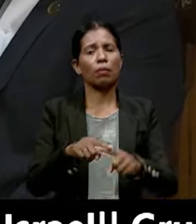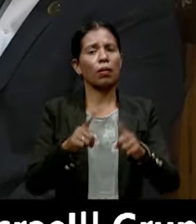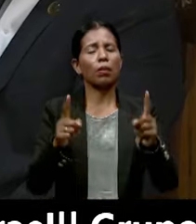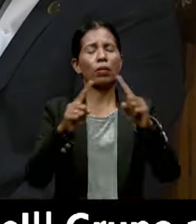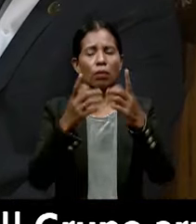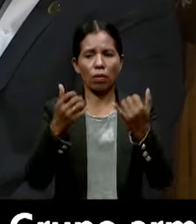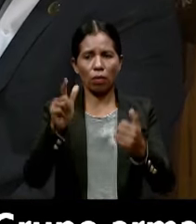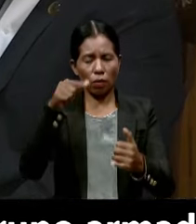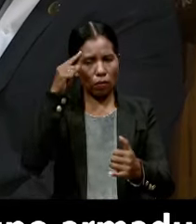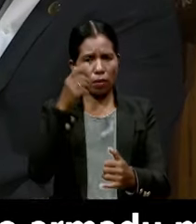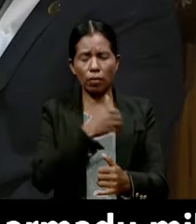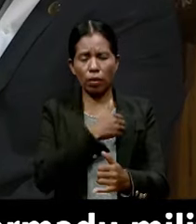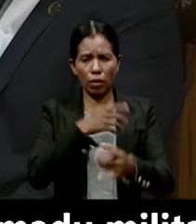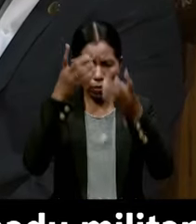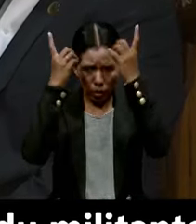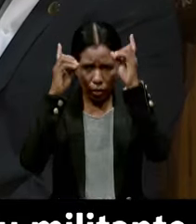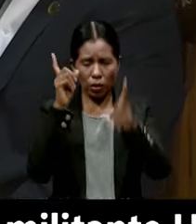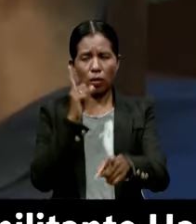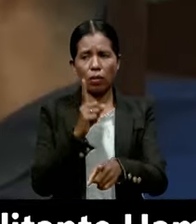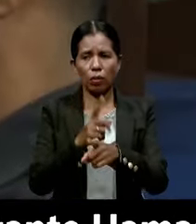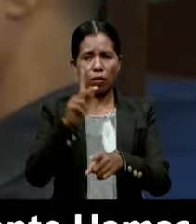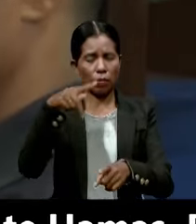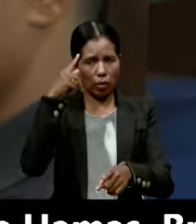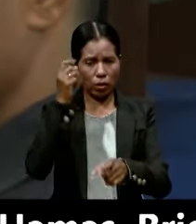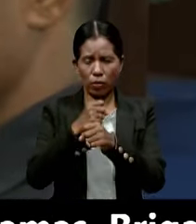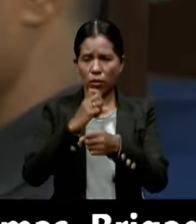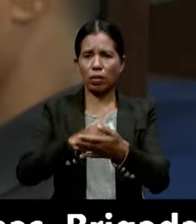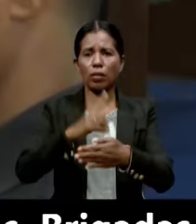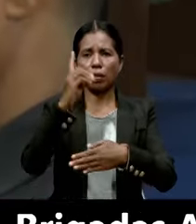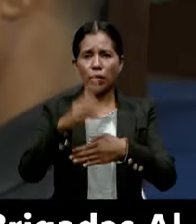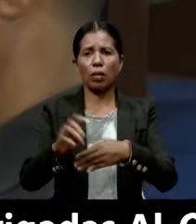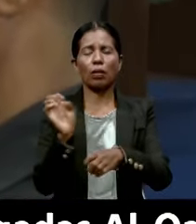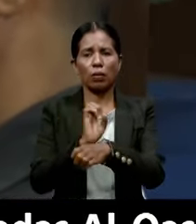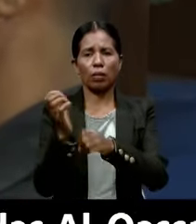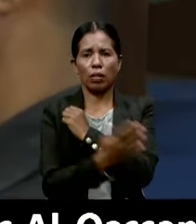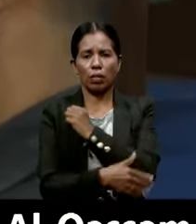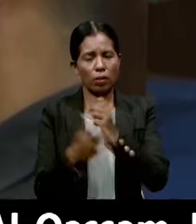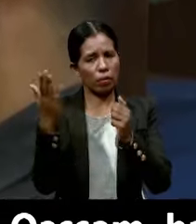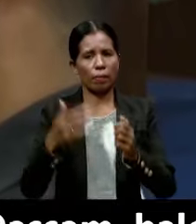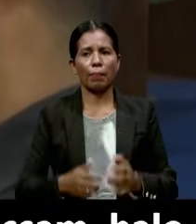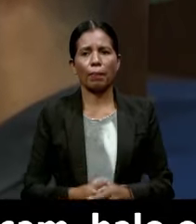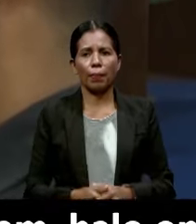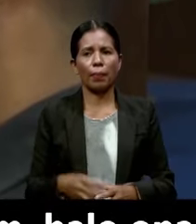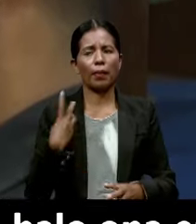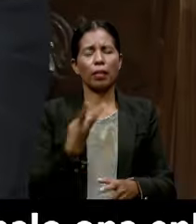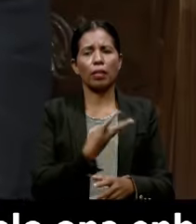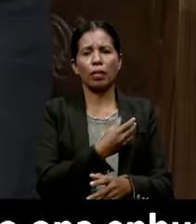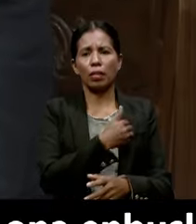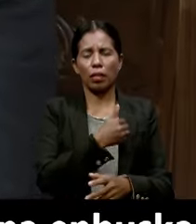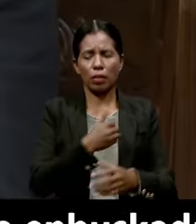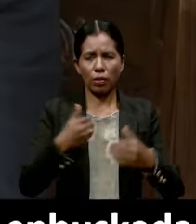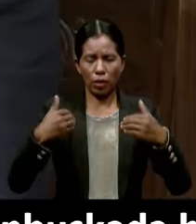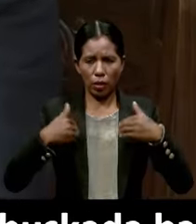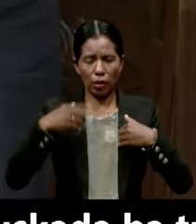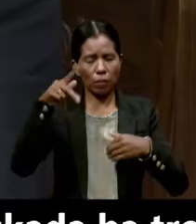horas ne governo se deu definir los política do halo desenvolvimento economia e arrailaran. Como que ita se deu guia defini política de agira se